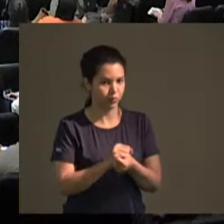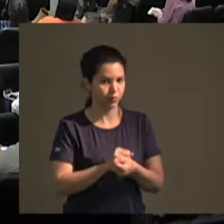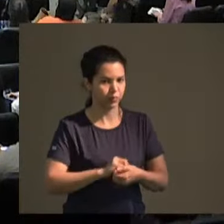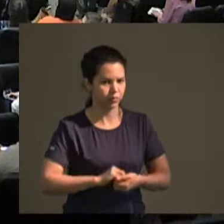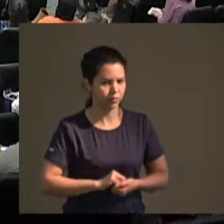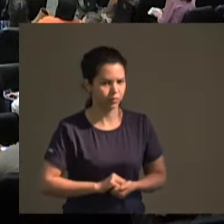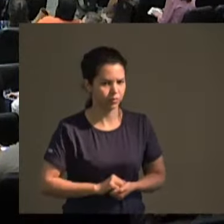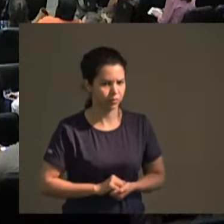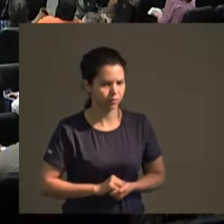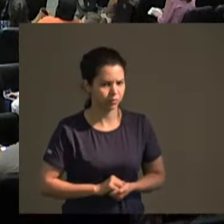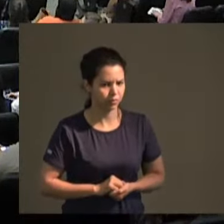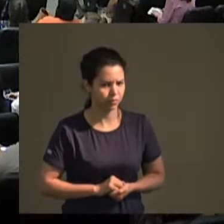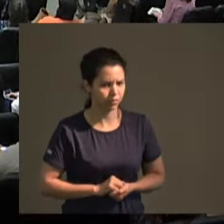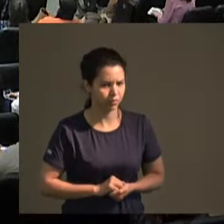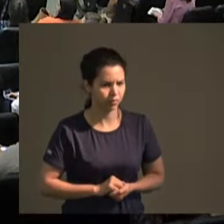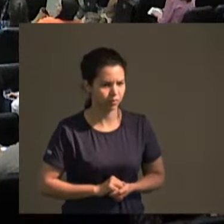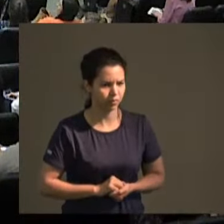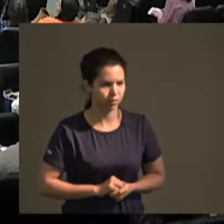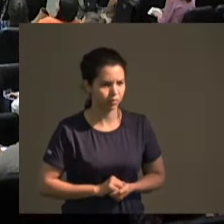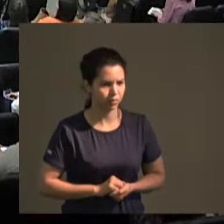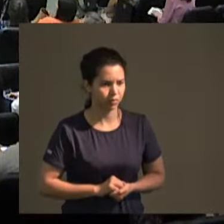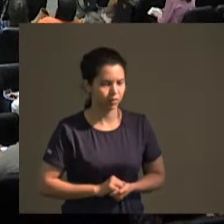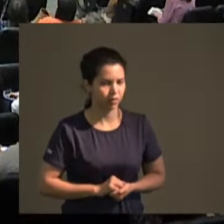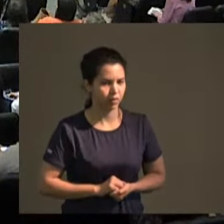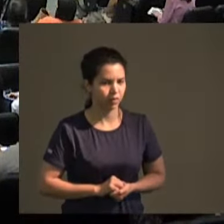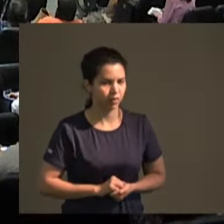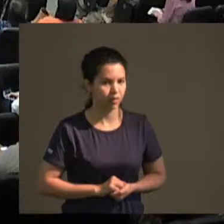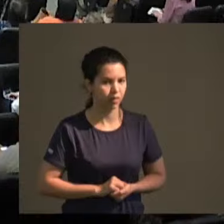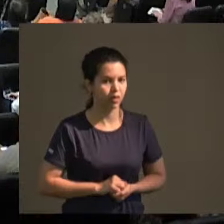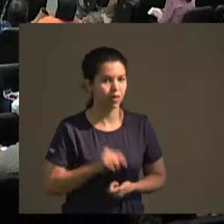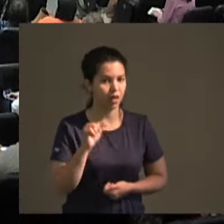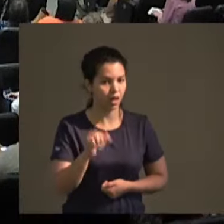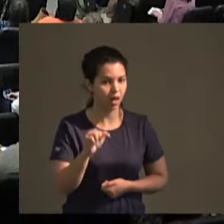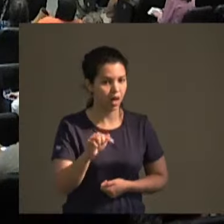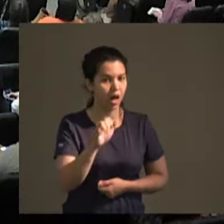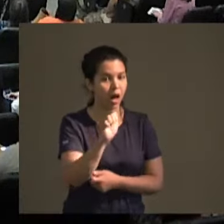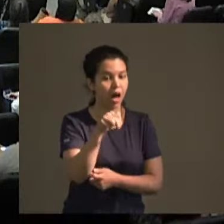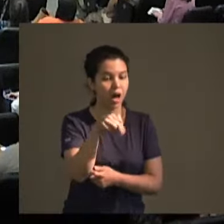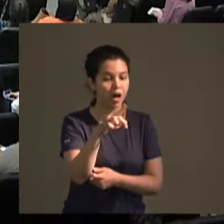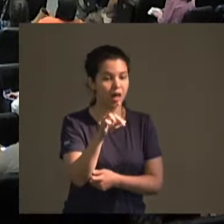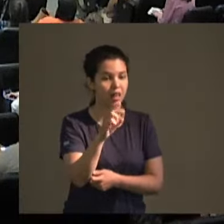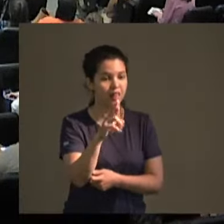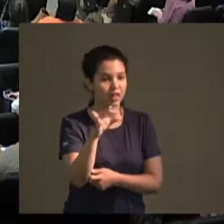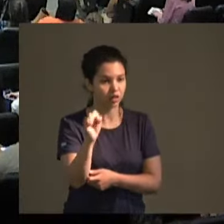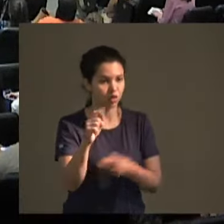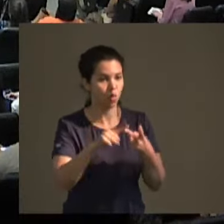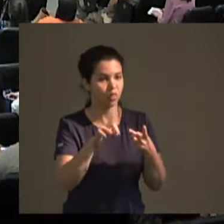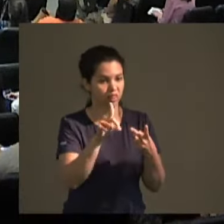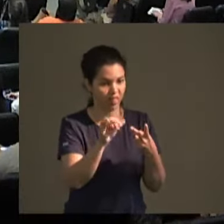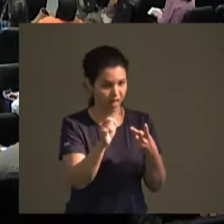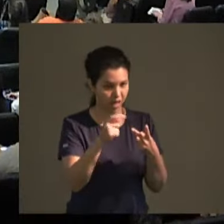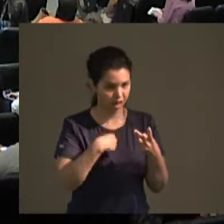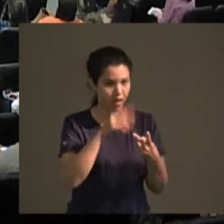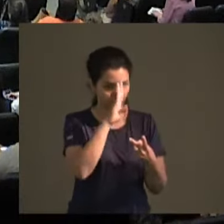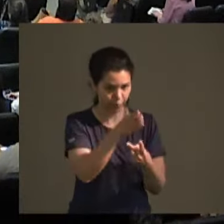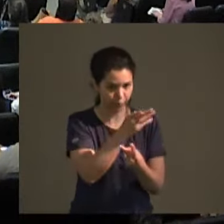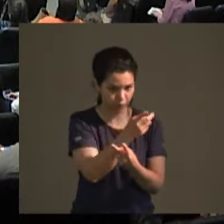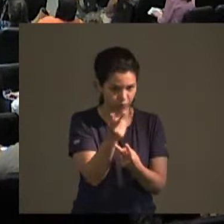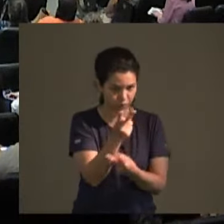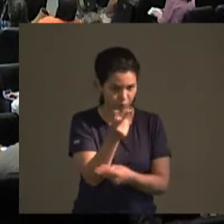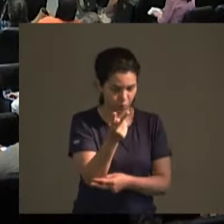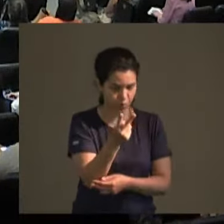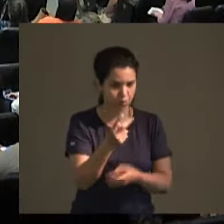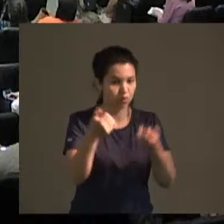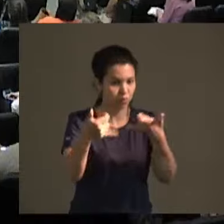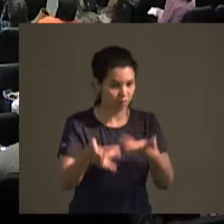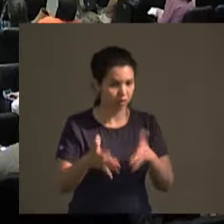Marrakech. Essa fala vai também para o Anderson, vai para a Daiane, porque eu já falei isso com a Daiane várias vezes. A gente